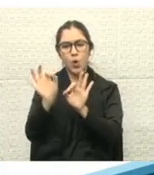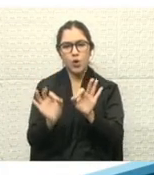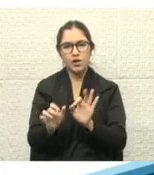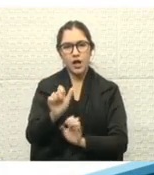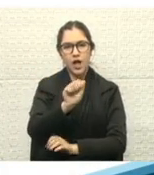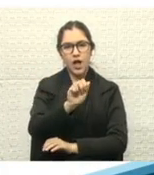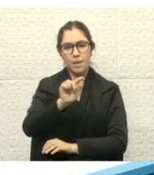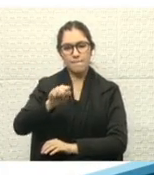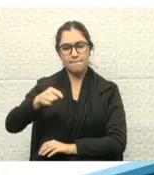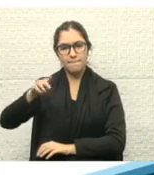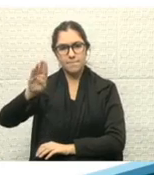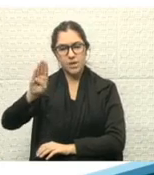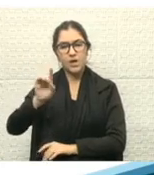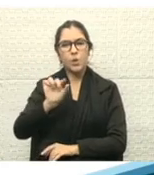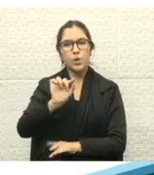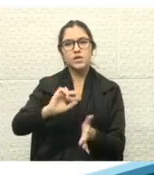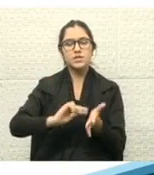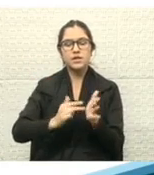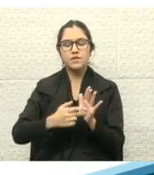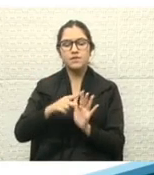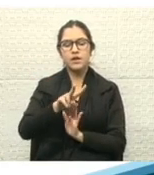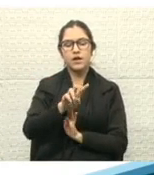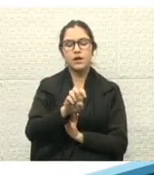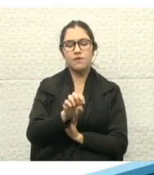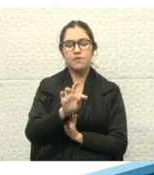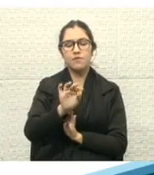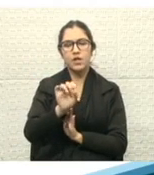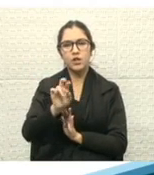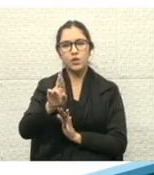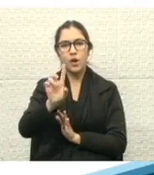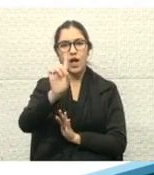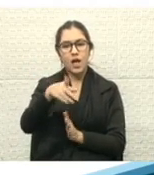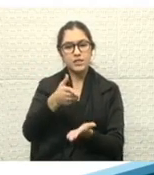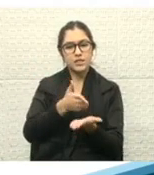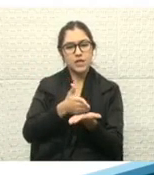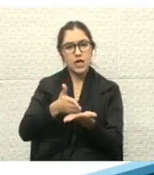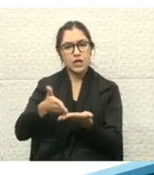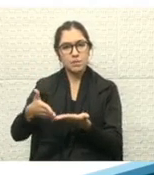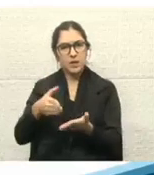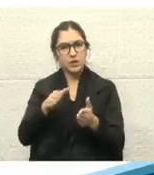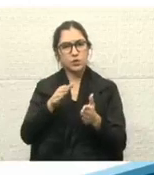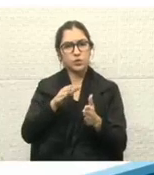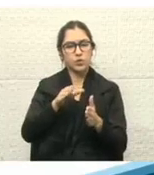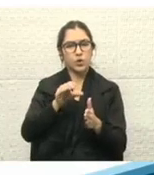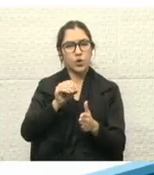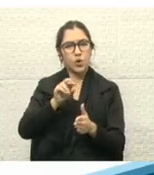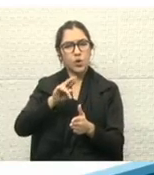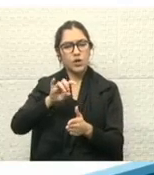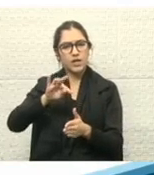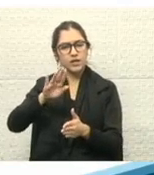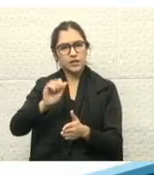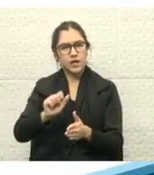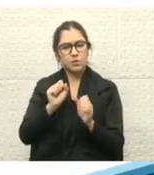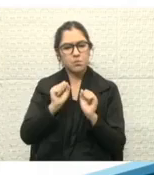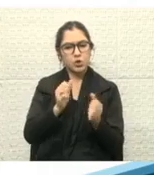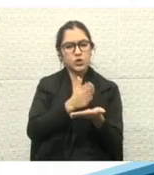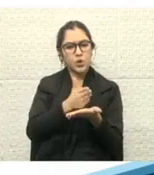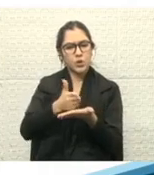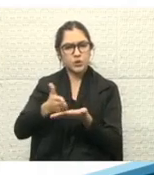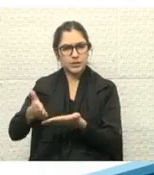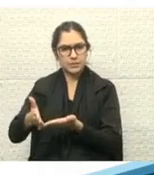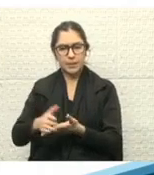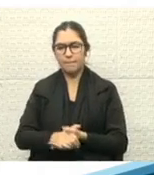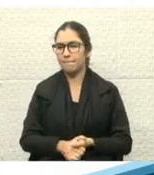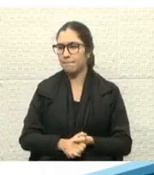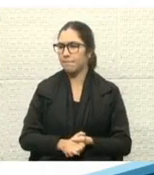AB. O que seria o vetor? Então, seria esse segmento orientado, né? Ele pode ser representado por um segmento